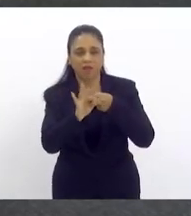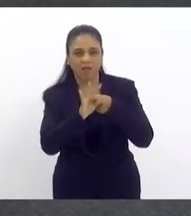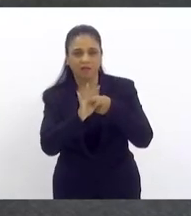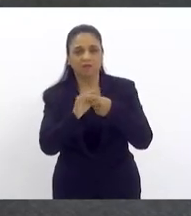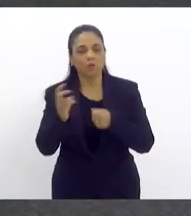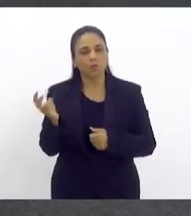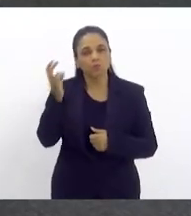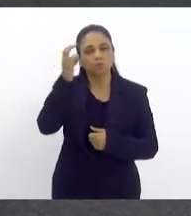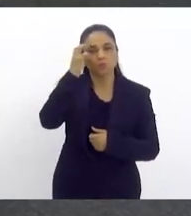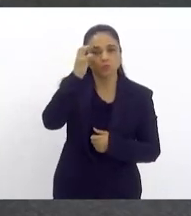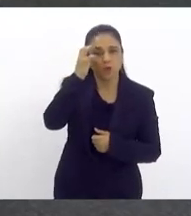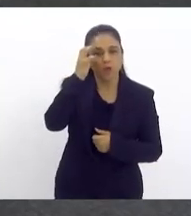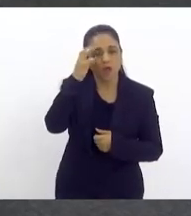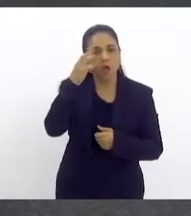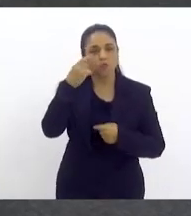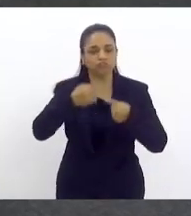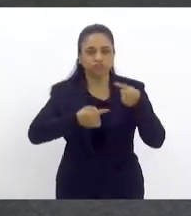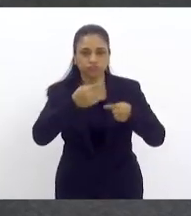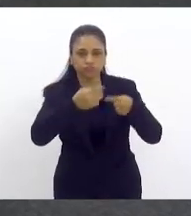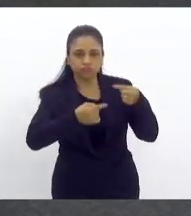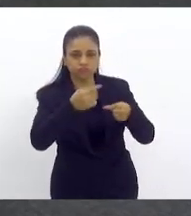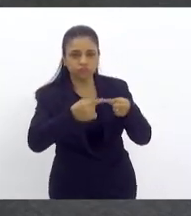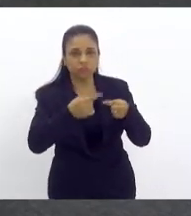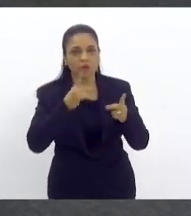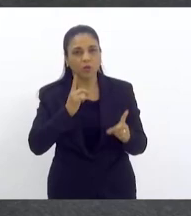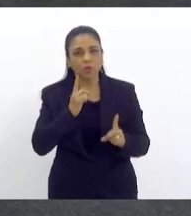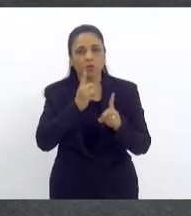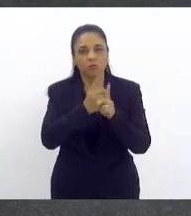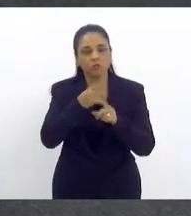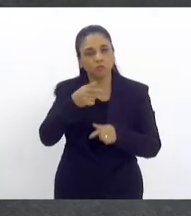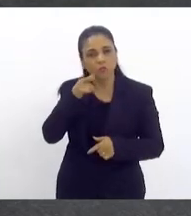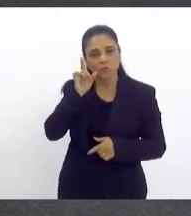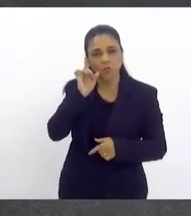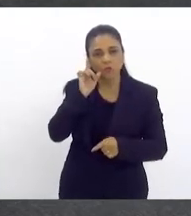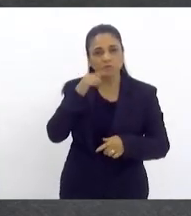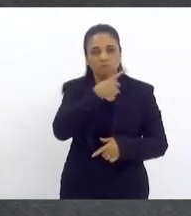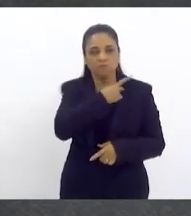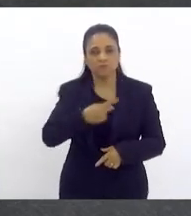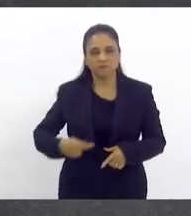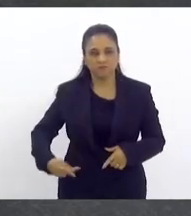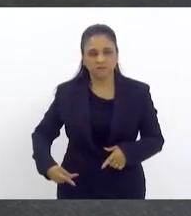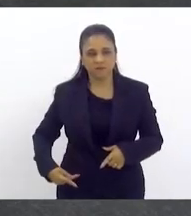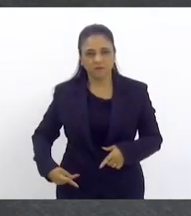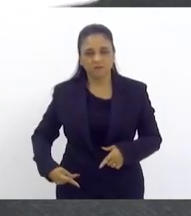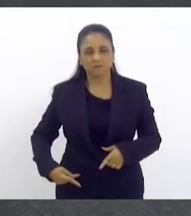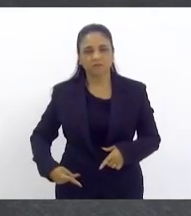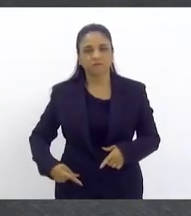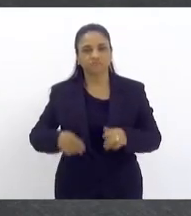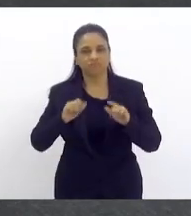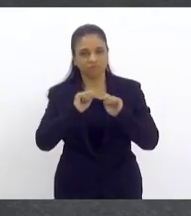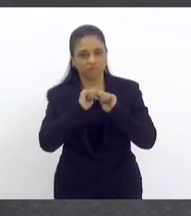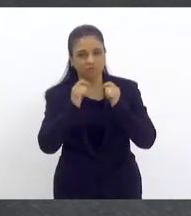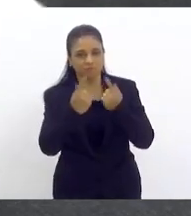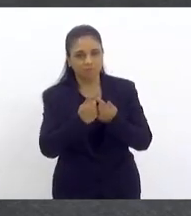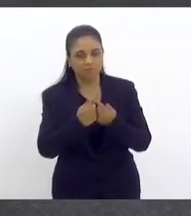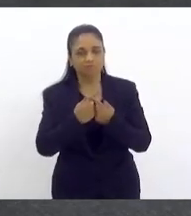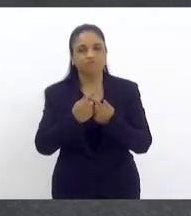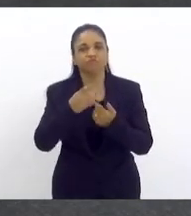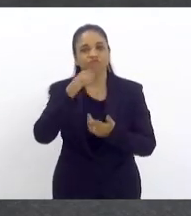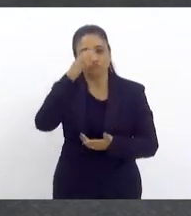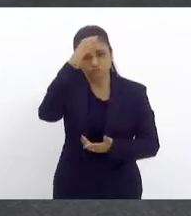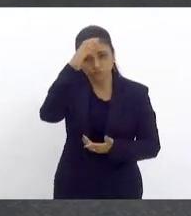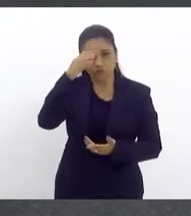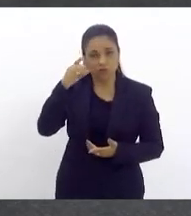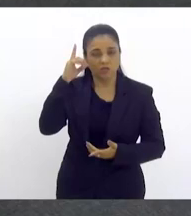cultural e ontem esteve aqui com encontro com o presidente da casa né que foi recebido inclusive pela deputada tia Ju e pela